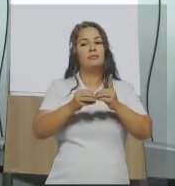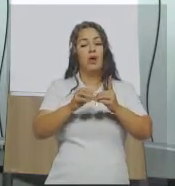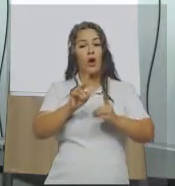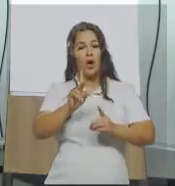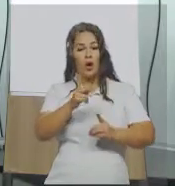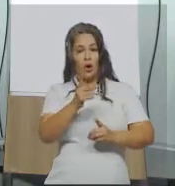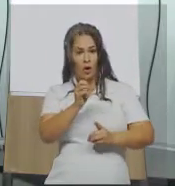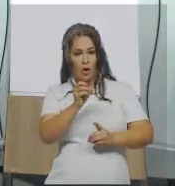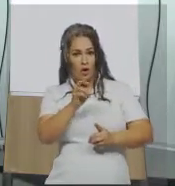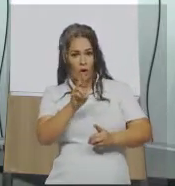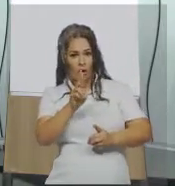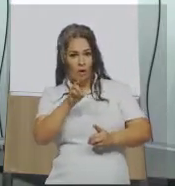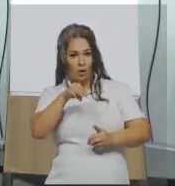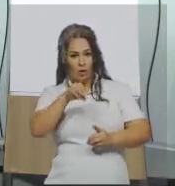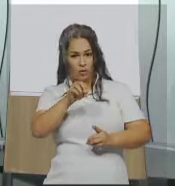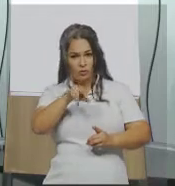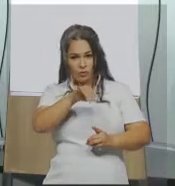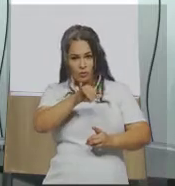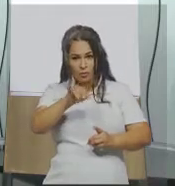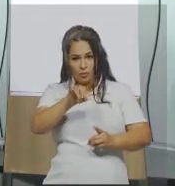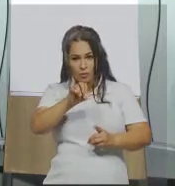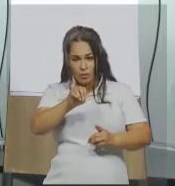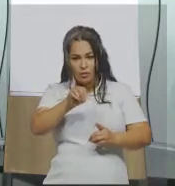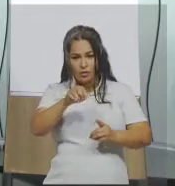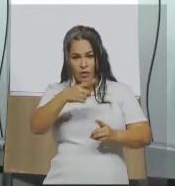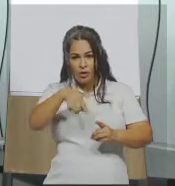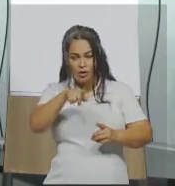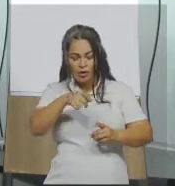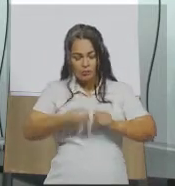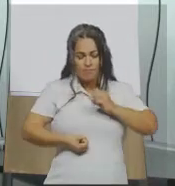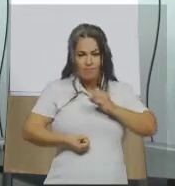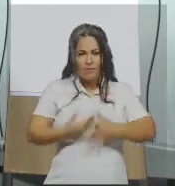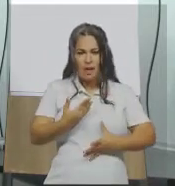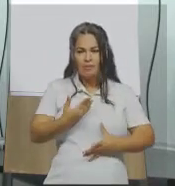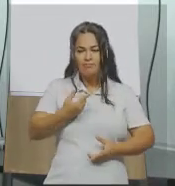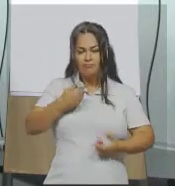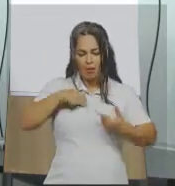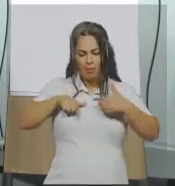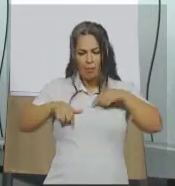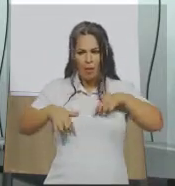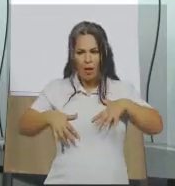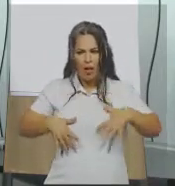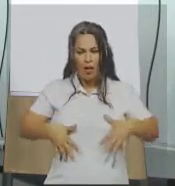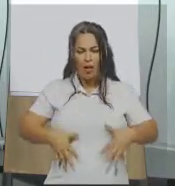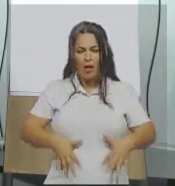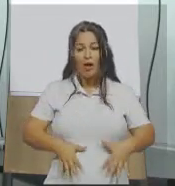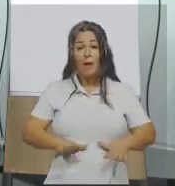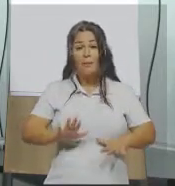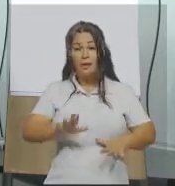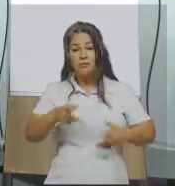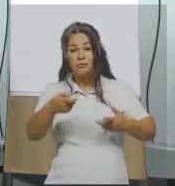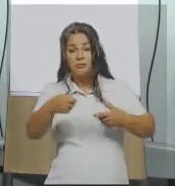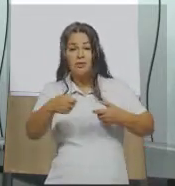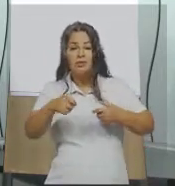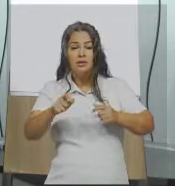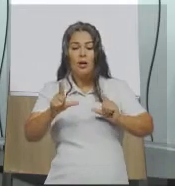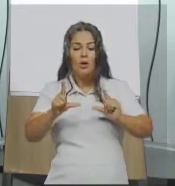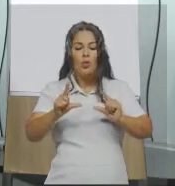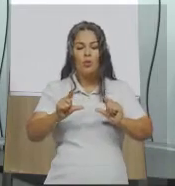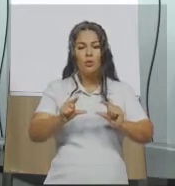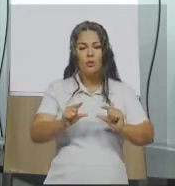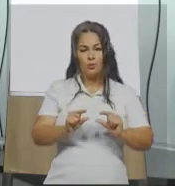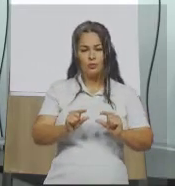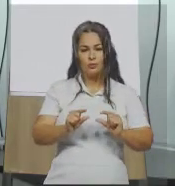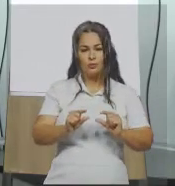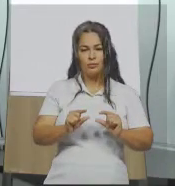de uma quantidade muito pequena desses hormônios no corpo para que eles exerçam suas funções. E é interessante saber